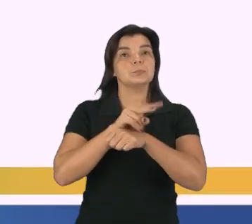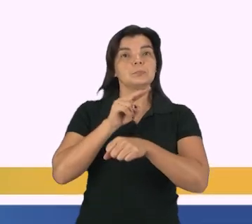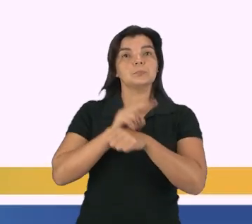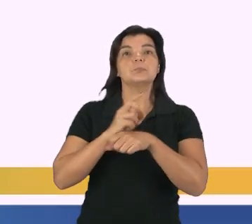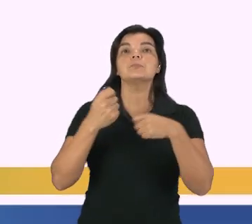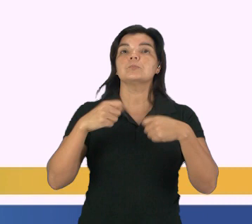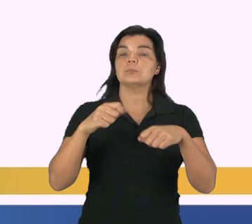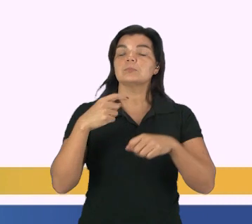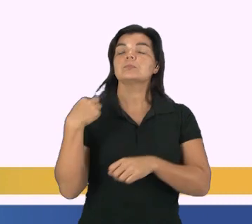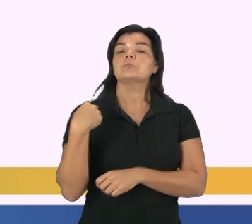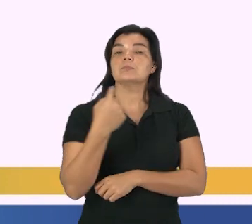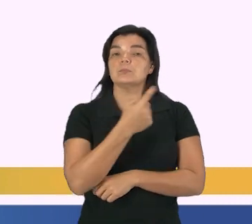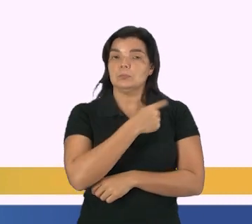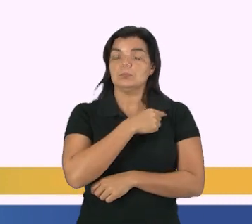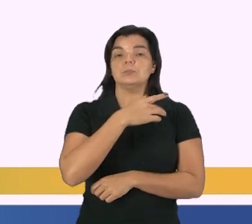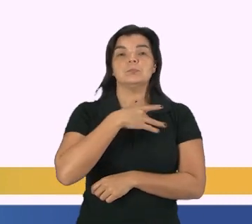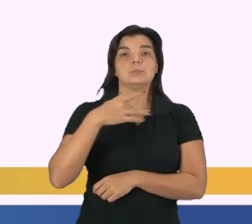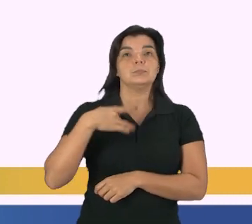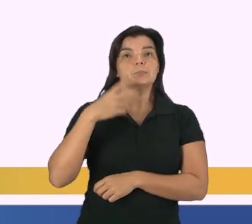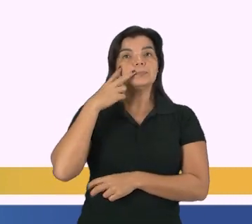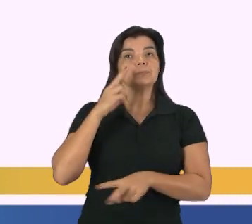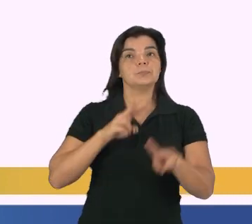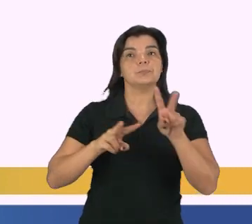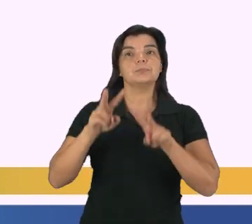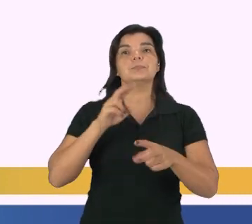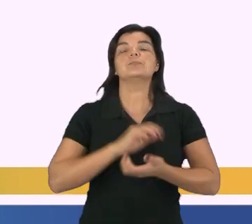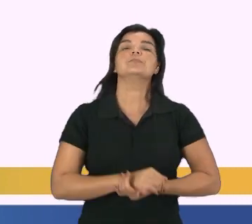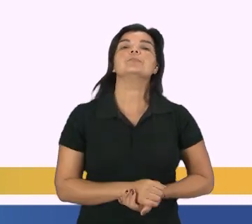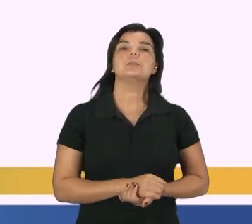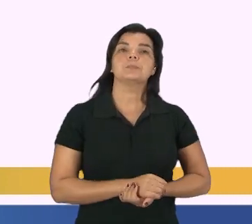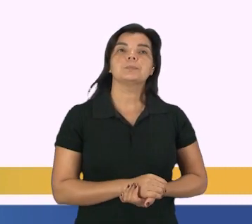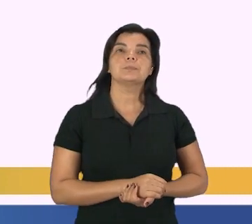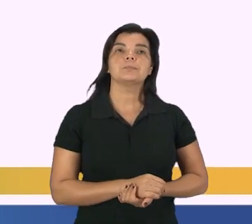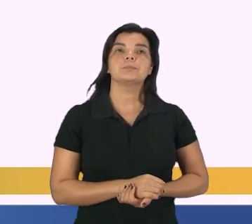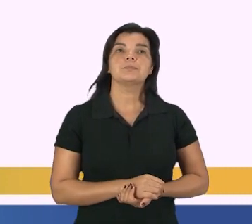Cuidados que devemos ter com a nossa saúde visual.